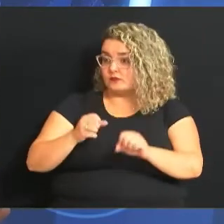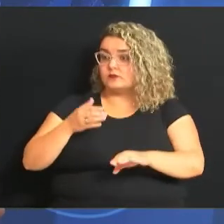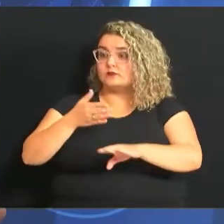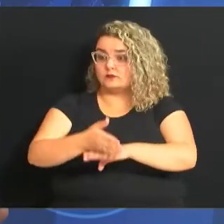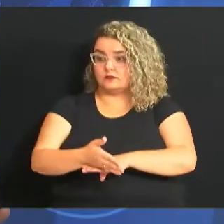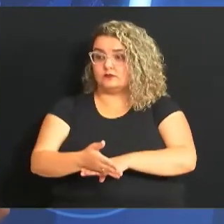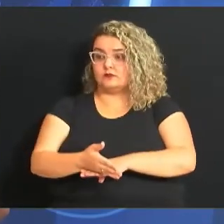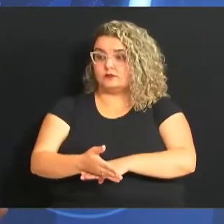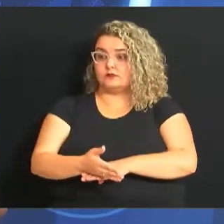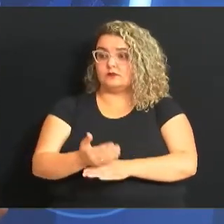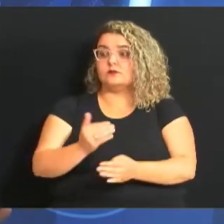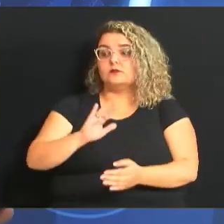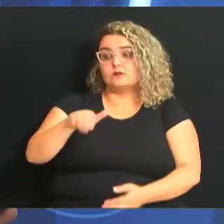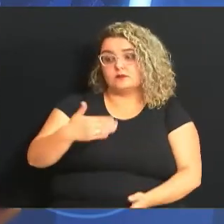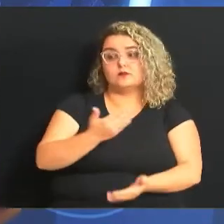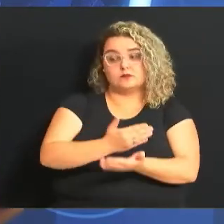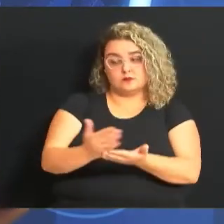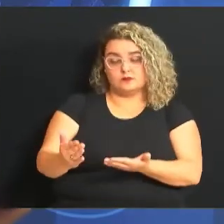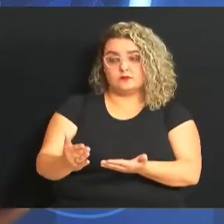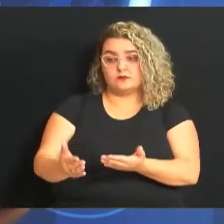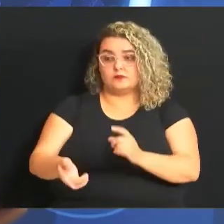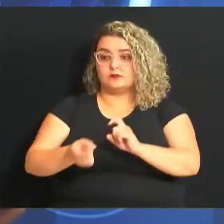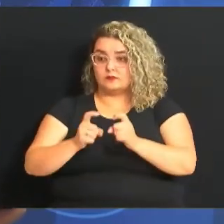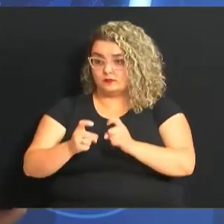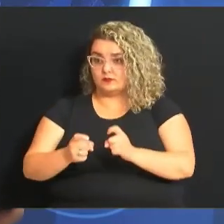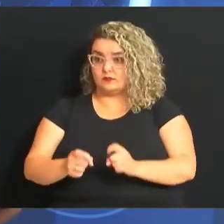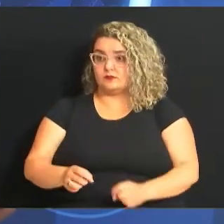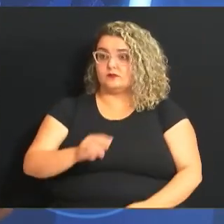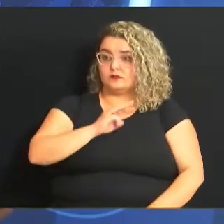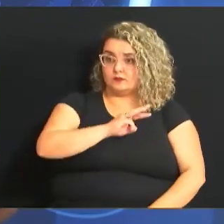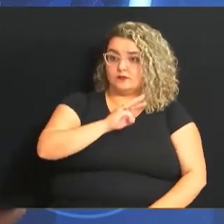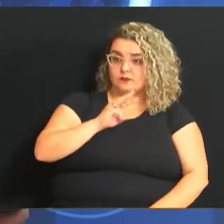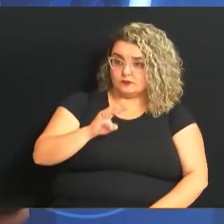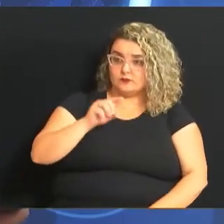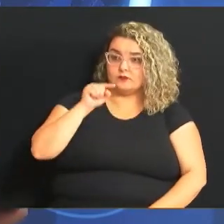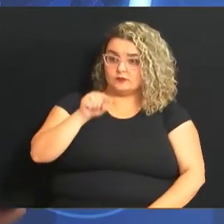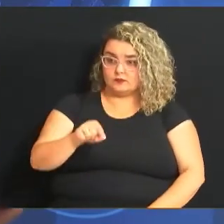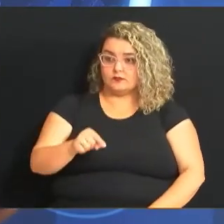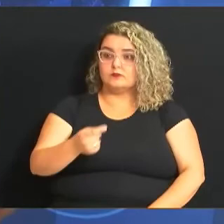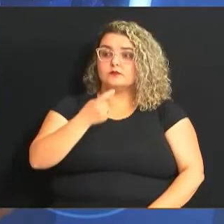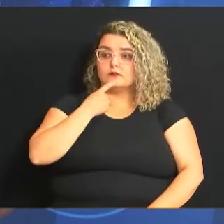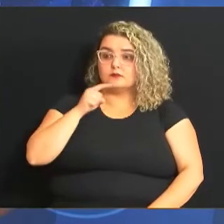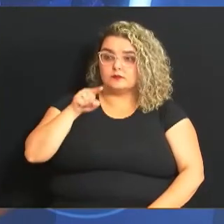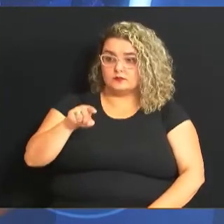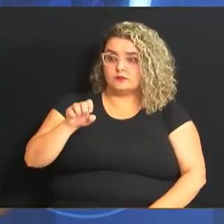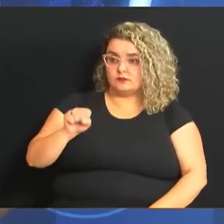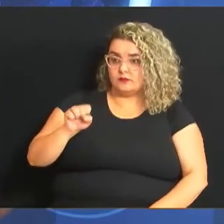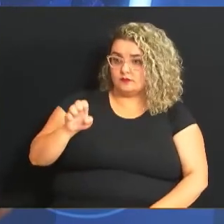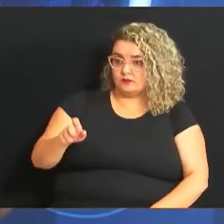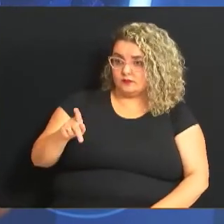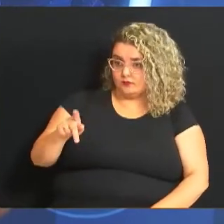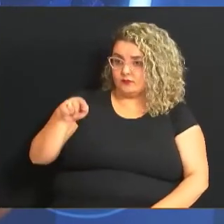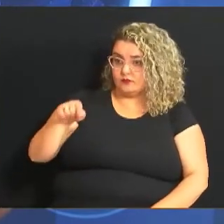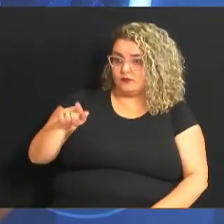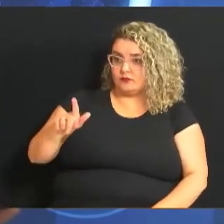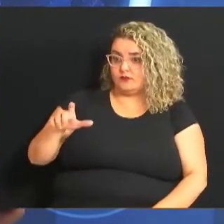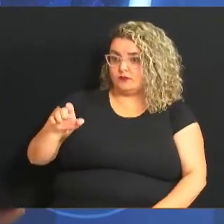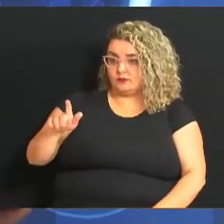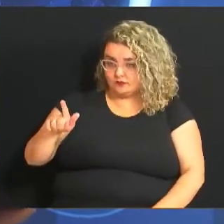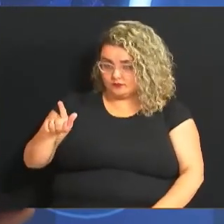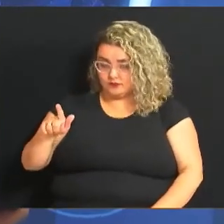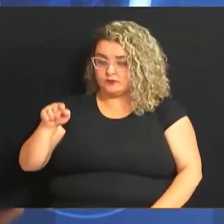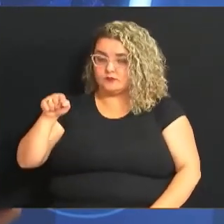de ser presidente deles. 2 professores foram homenageados com o diploma de mérito educacional, professor